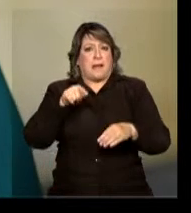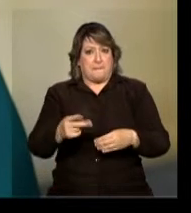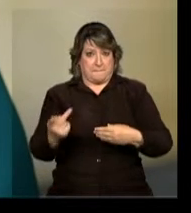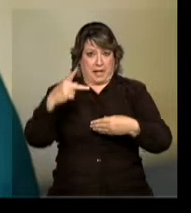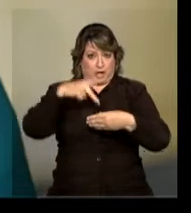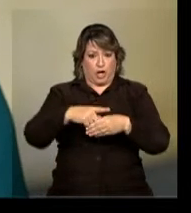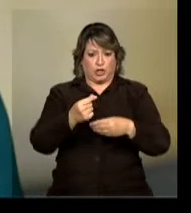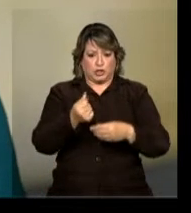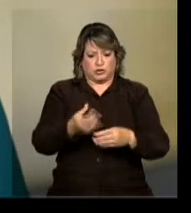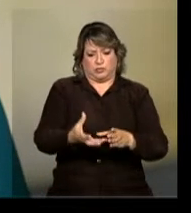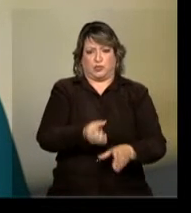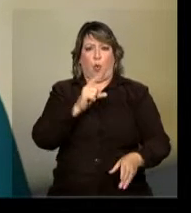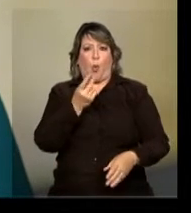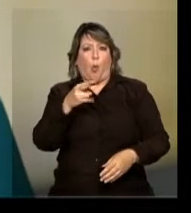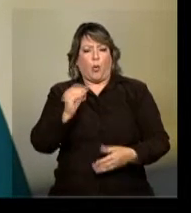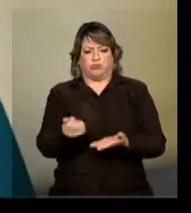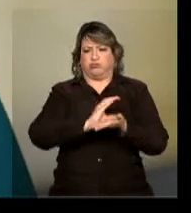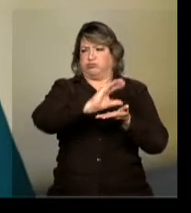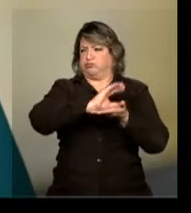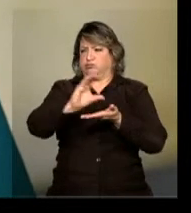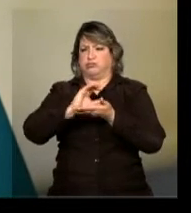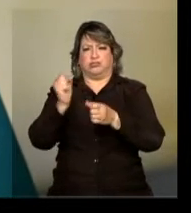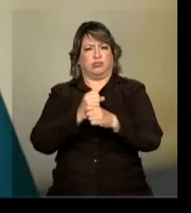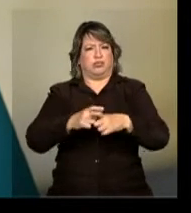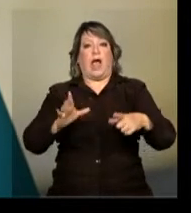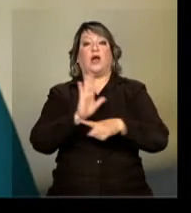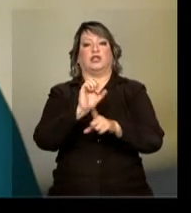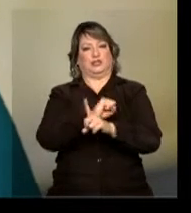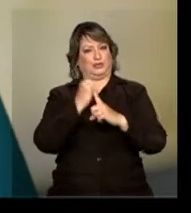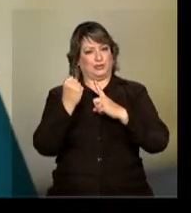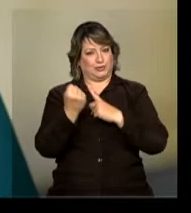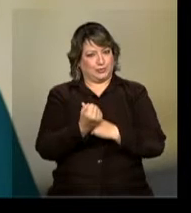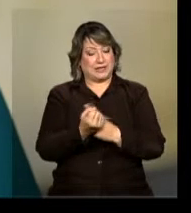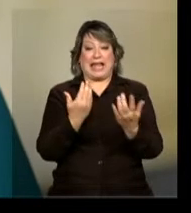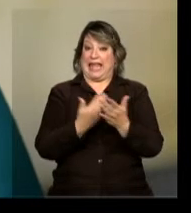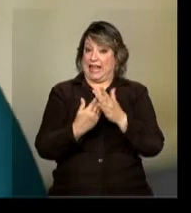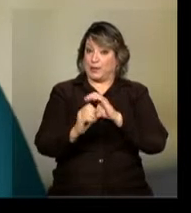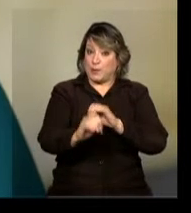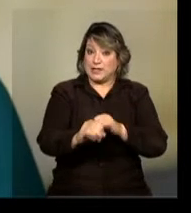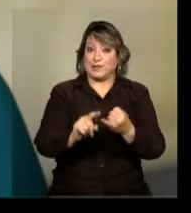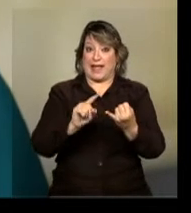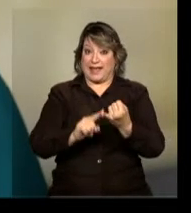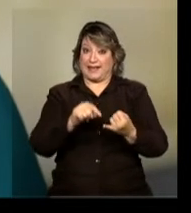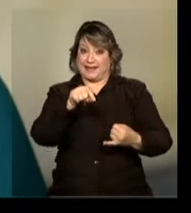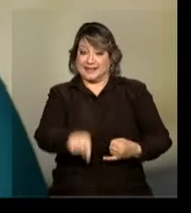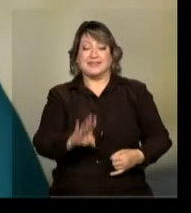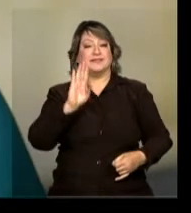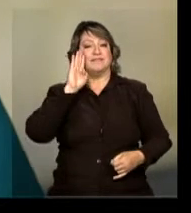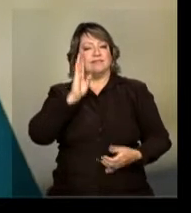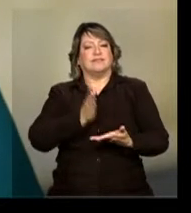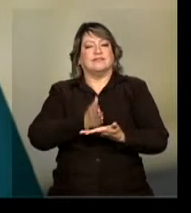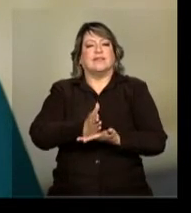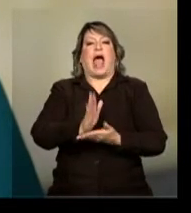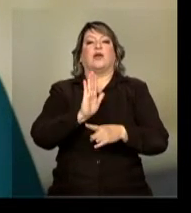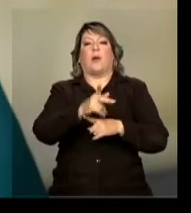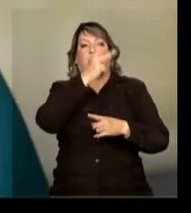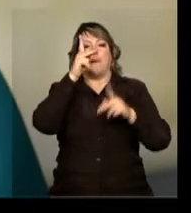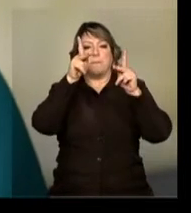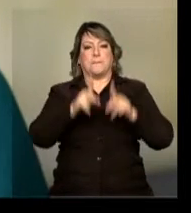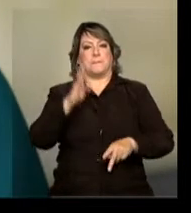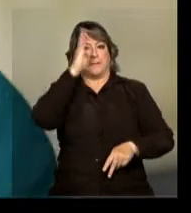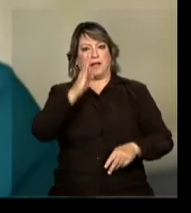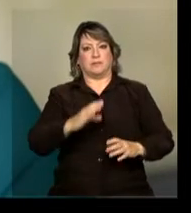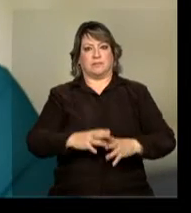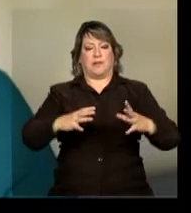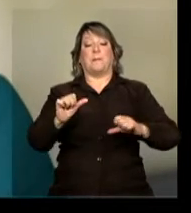em uma conquista perene da nossa sociedade a educação é a grande estrada da transformação a